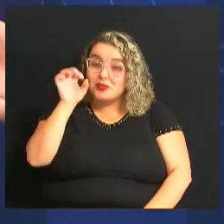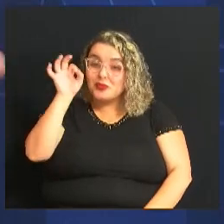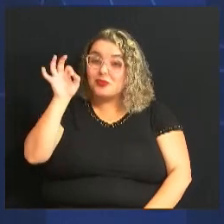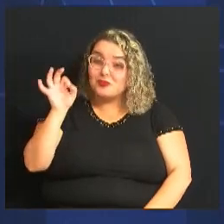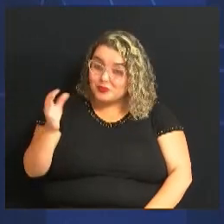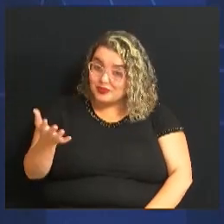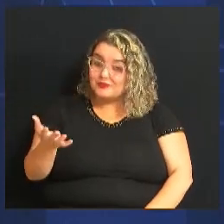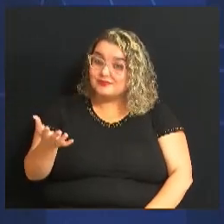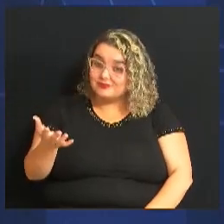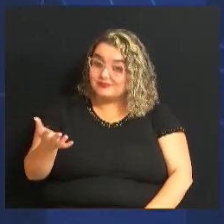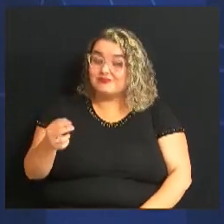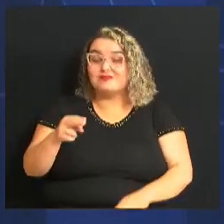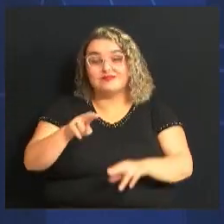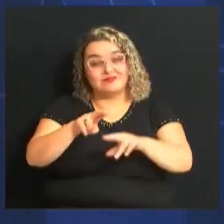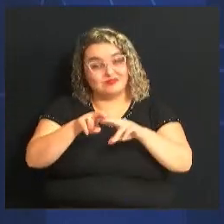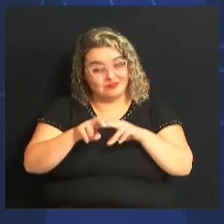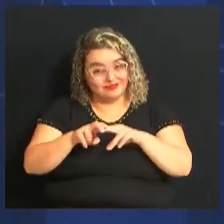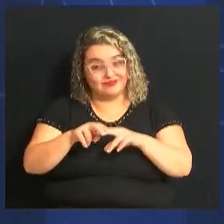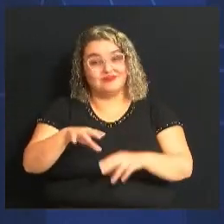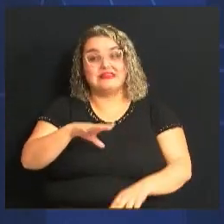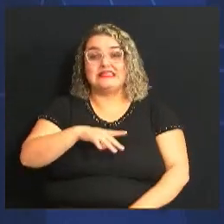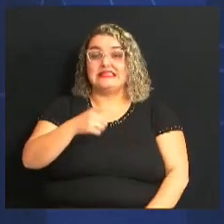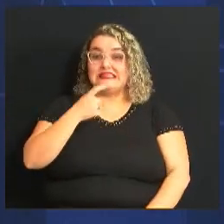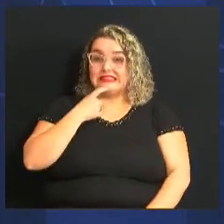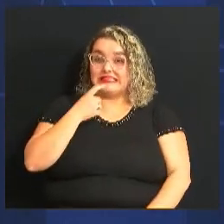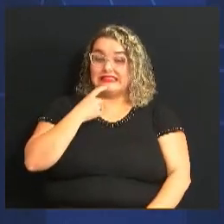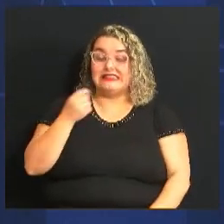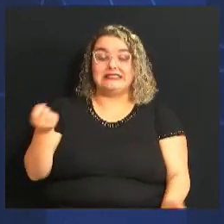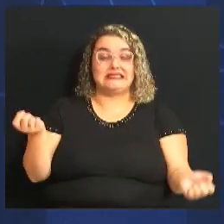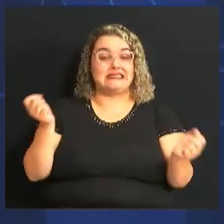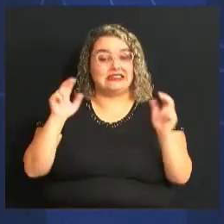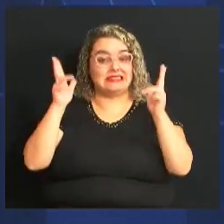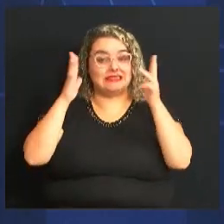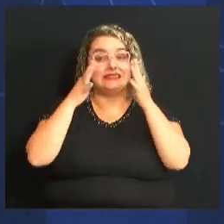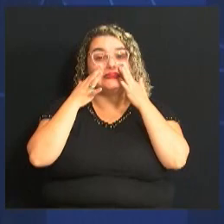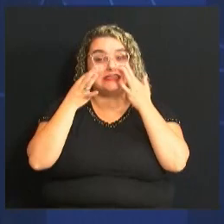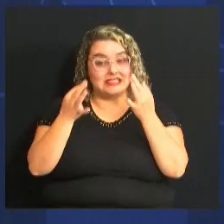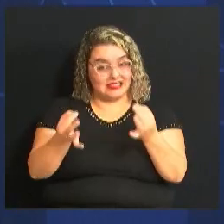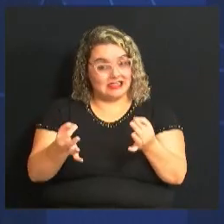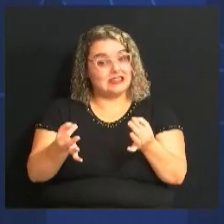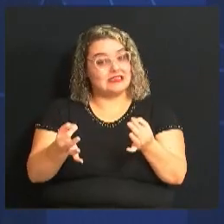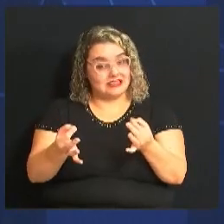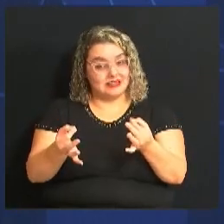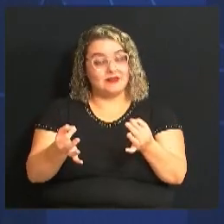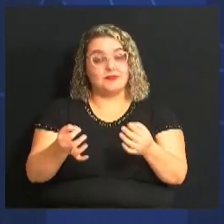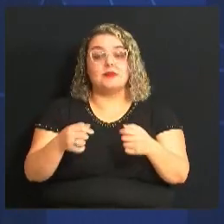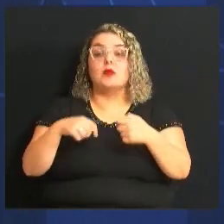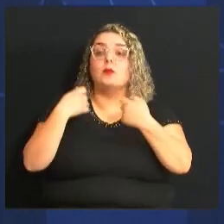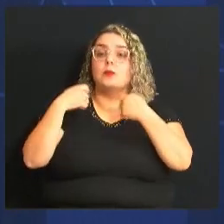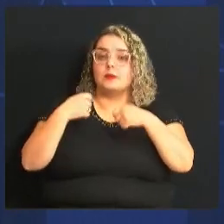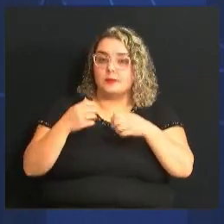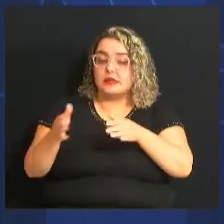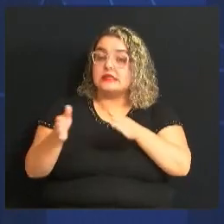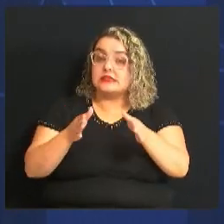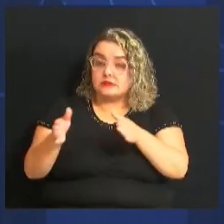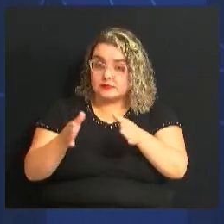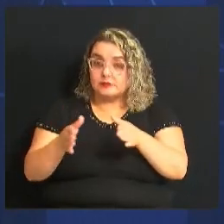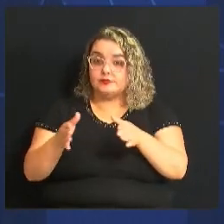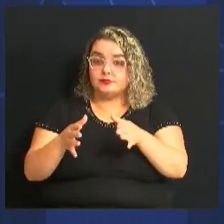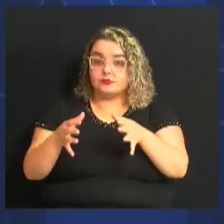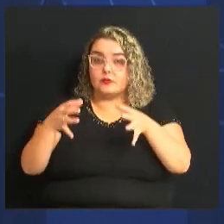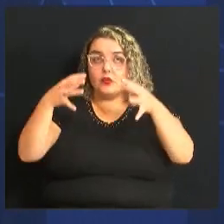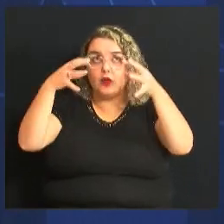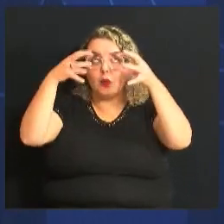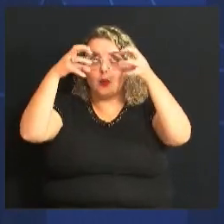27,8% e, portanto, a cidade entrou em estado de atenção, viu? Então, é necessário, nesse período que nós